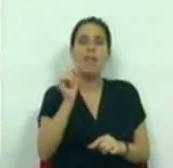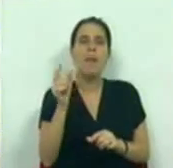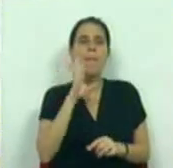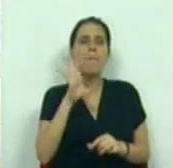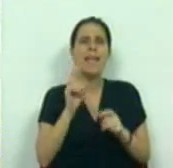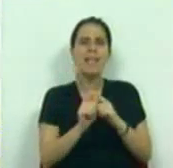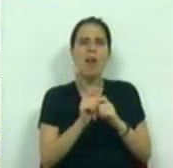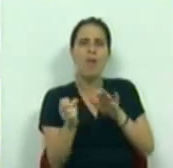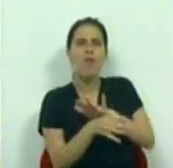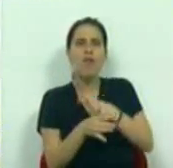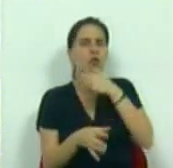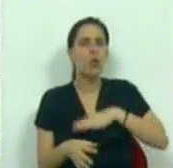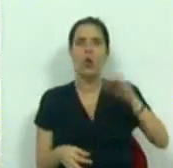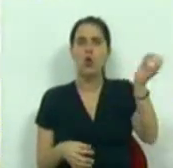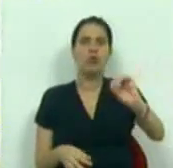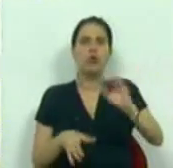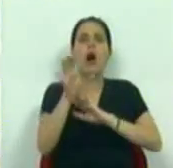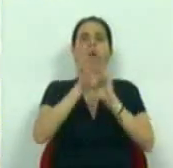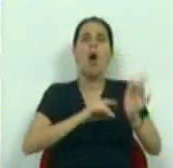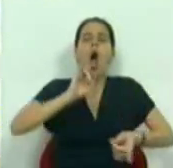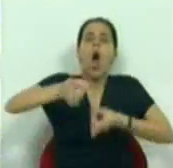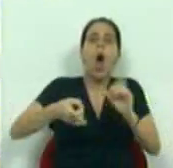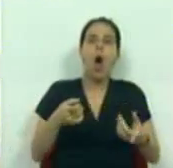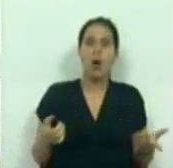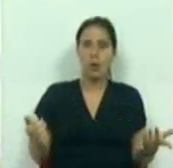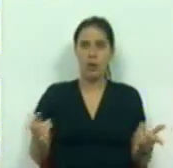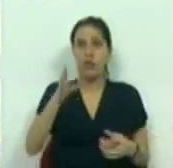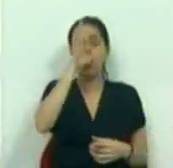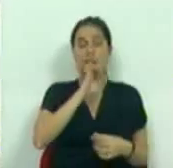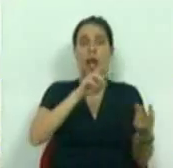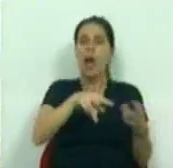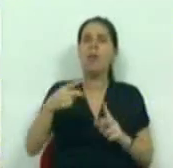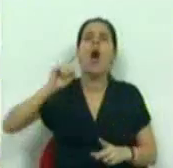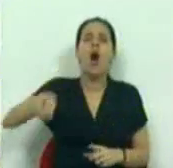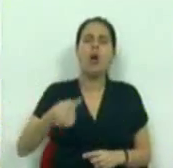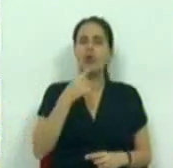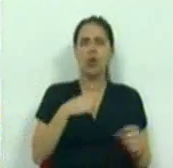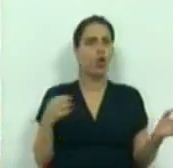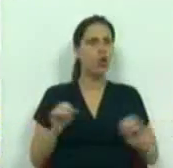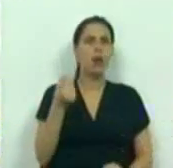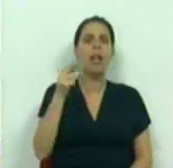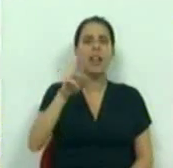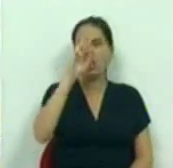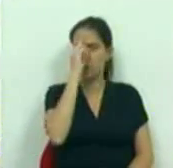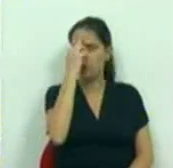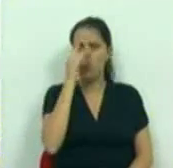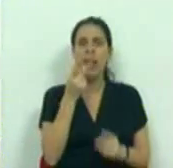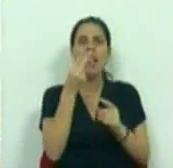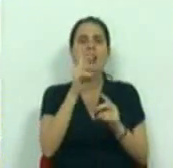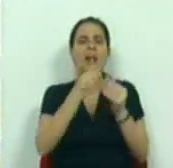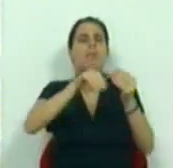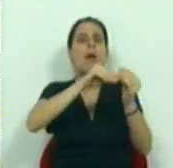porque não nos é dito quais as condições em que vão ser transpostos para o Estado, não nos é dito qual a taxa de esforço que